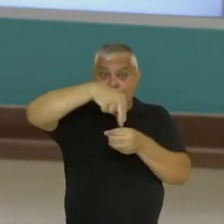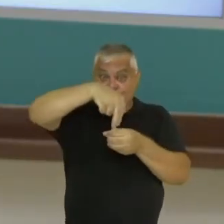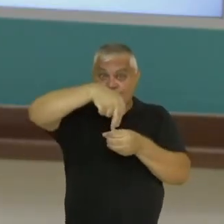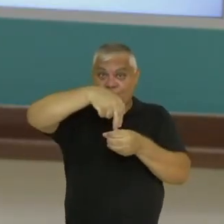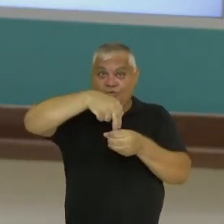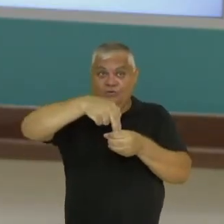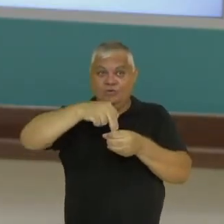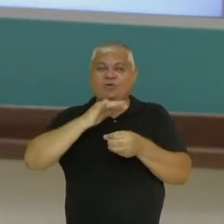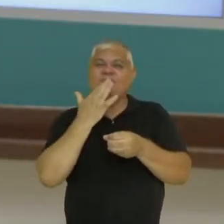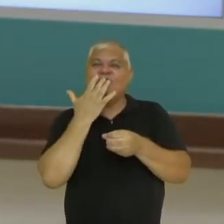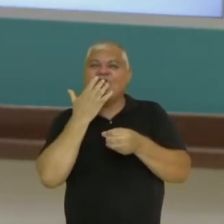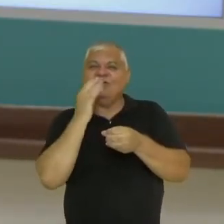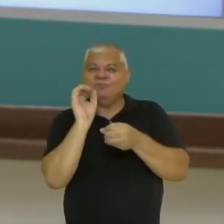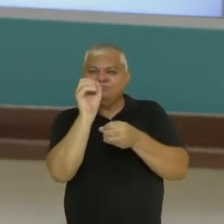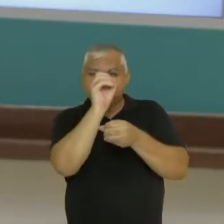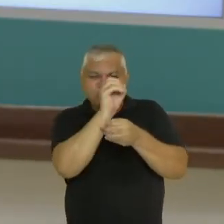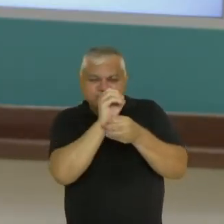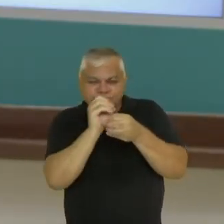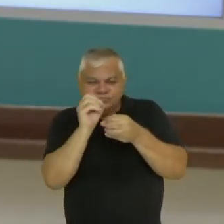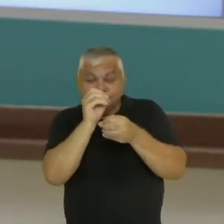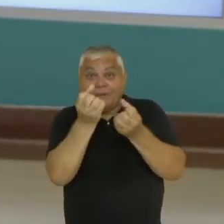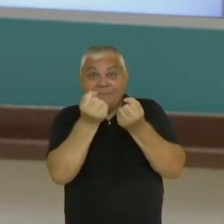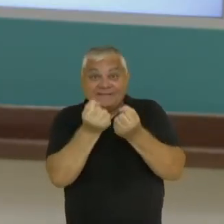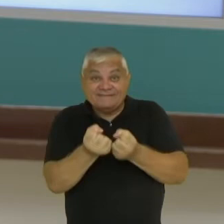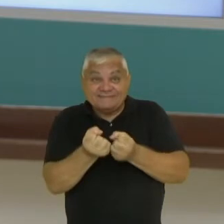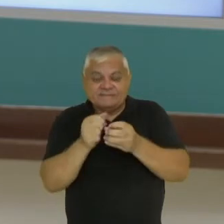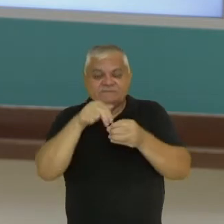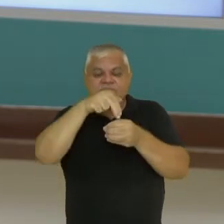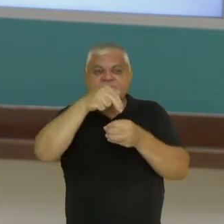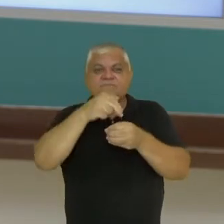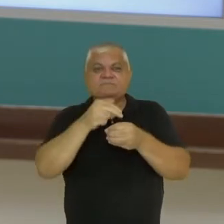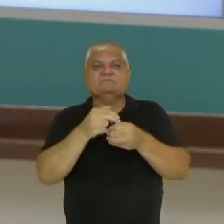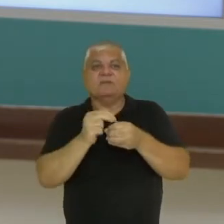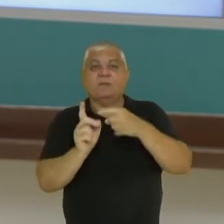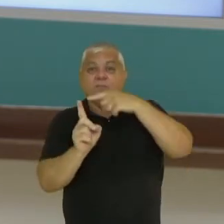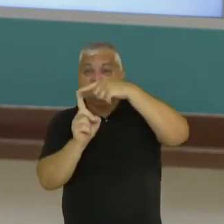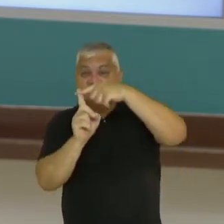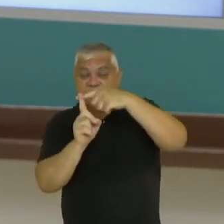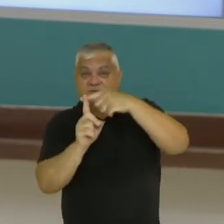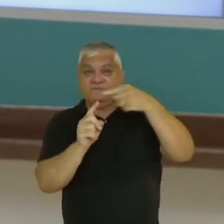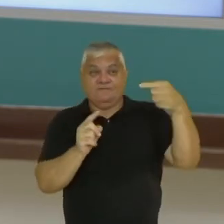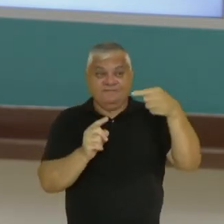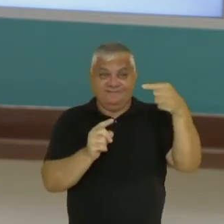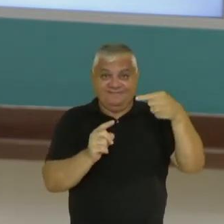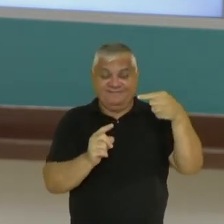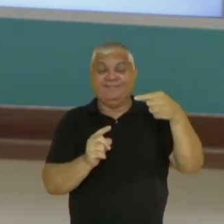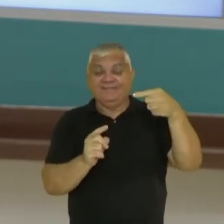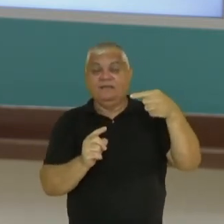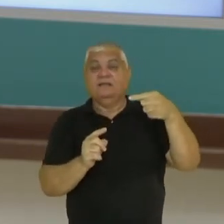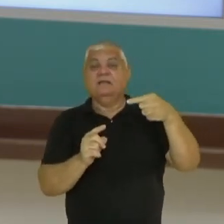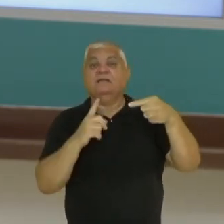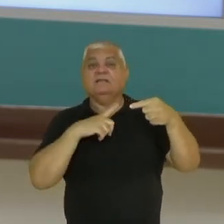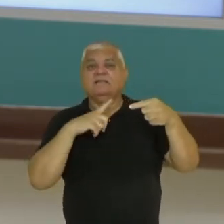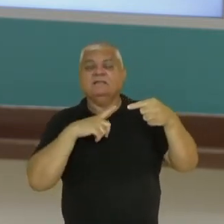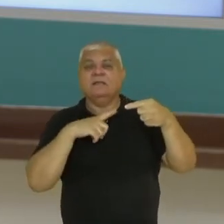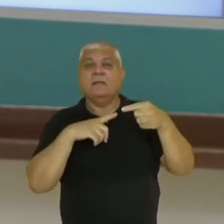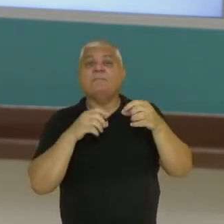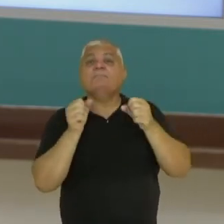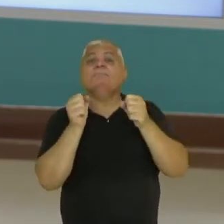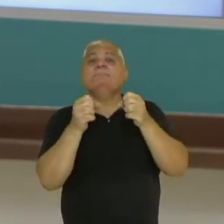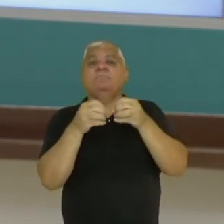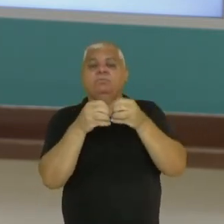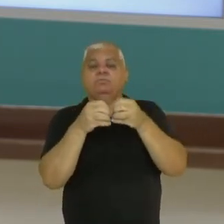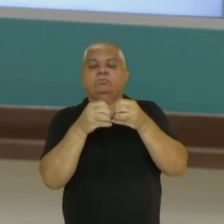concentra a maior parte da massa do nosso átomo, as partículas positivas e neutras, que estão ali mais ou menos paradinhas